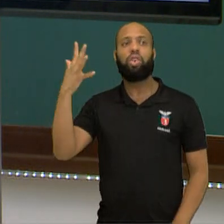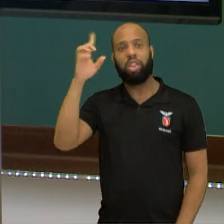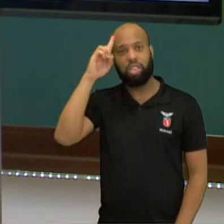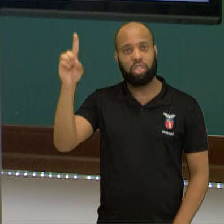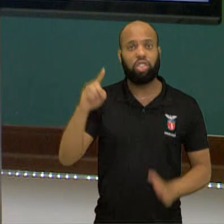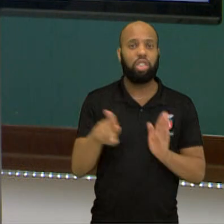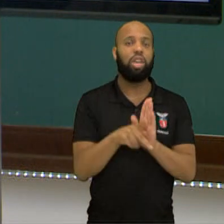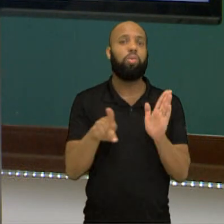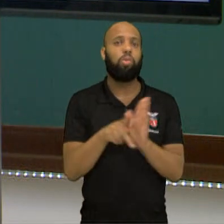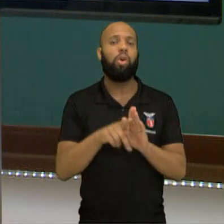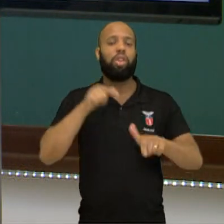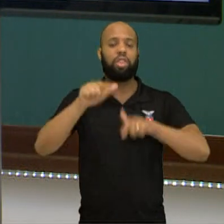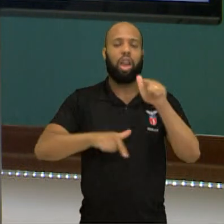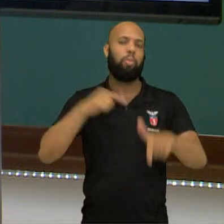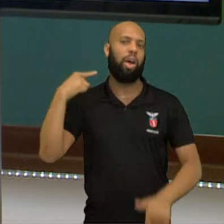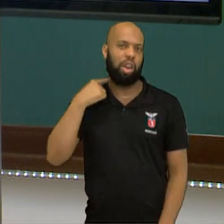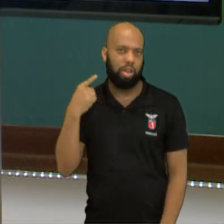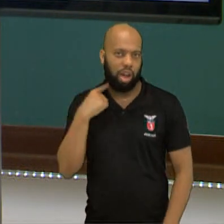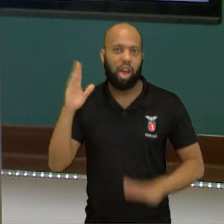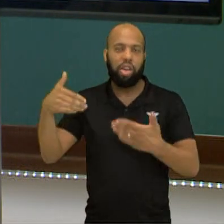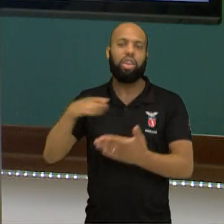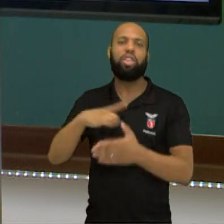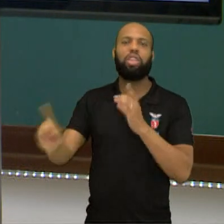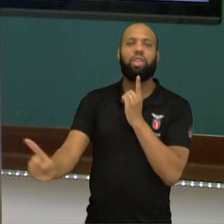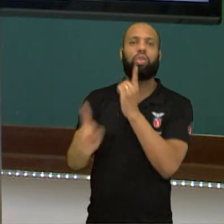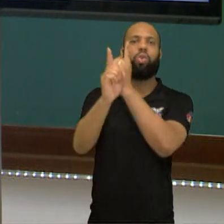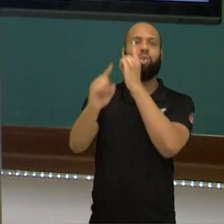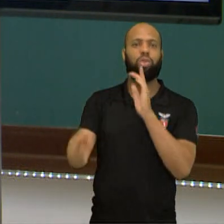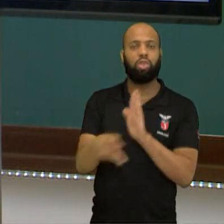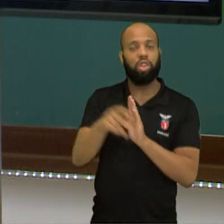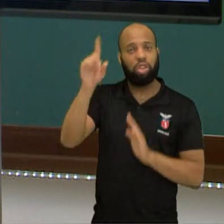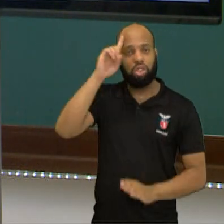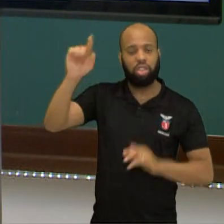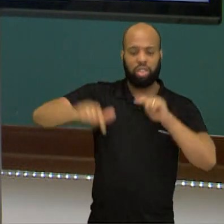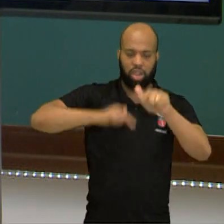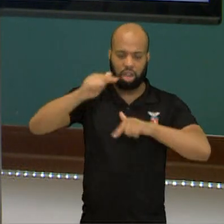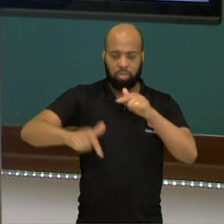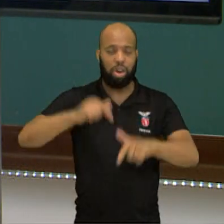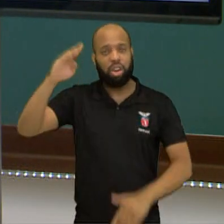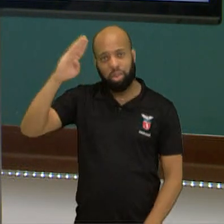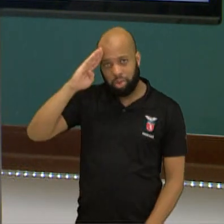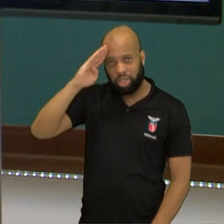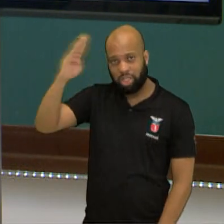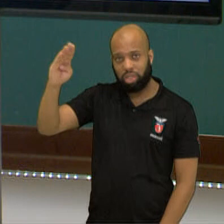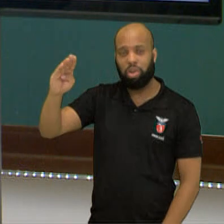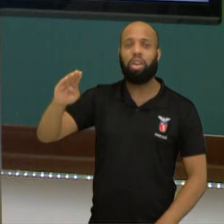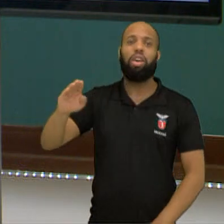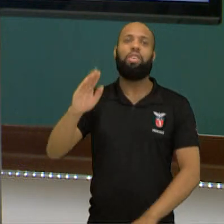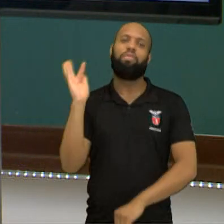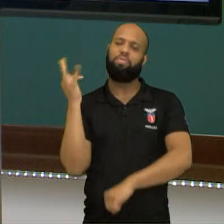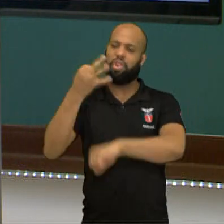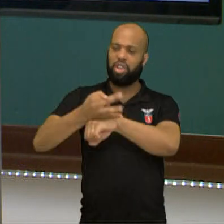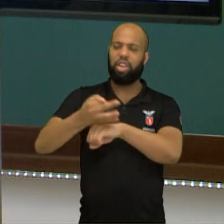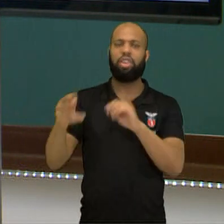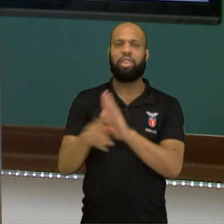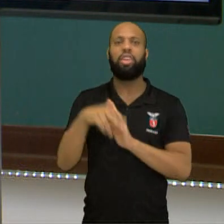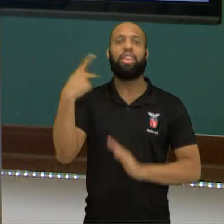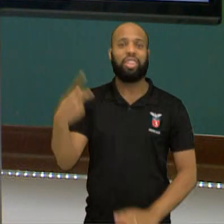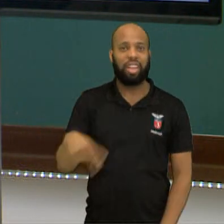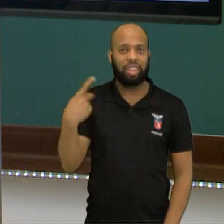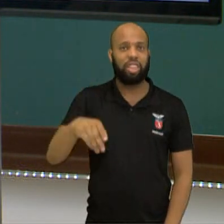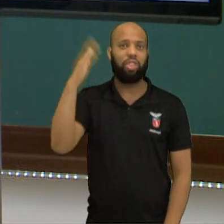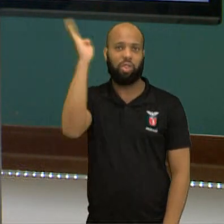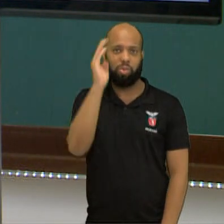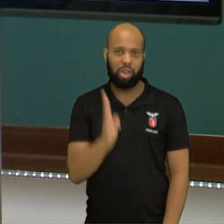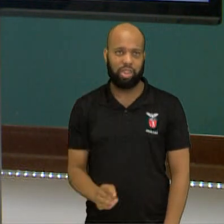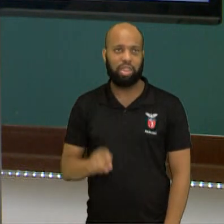Dia do Trabalhador. Então esses encontros, o Dia do Trabalhador passou a ser o principal feriado do